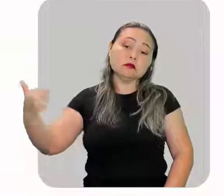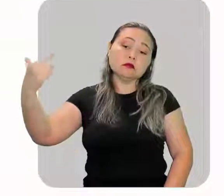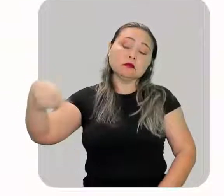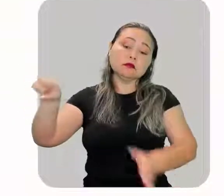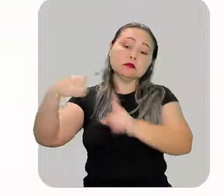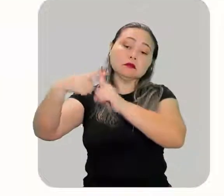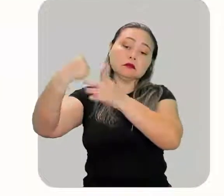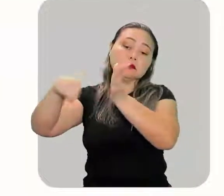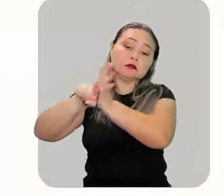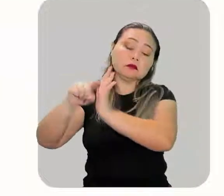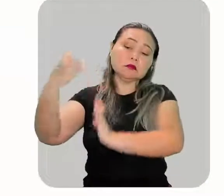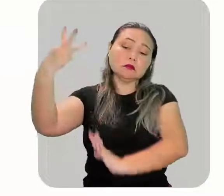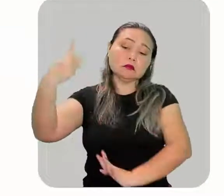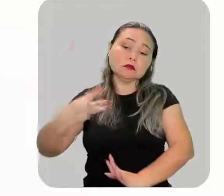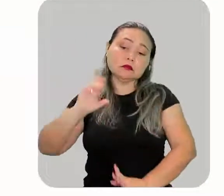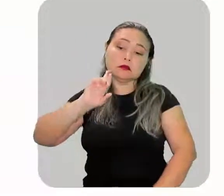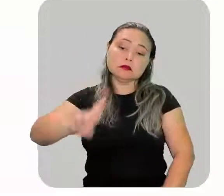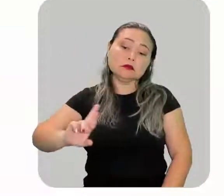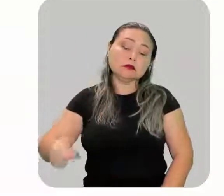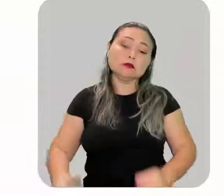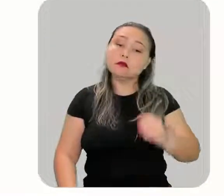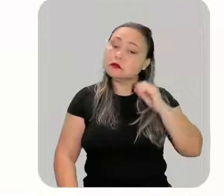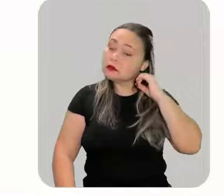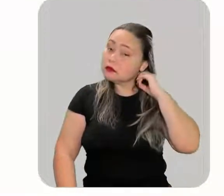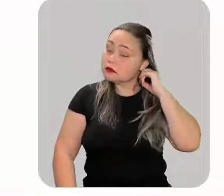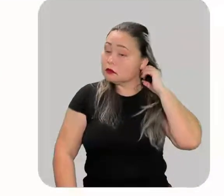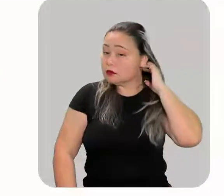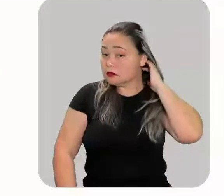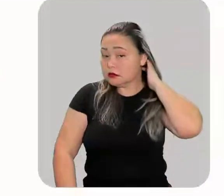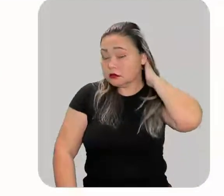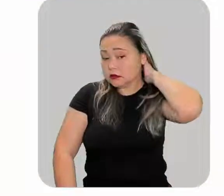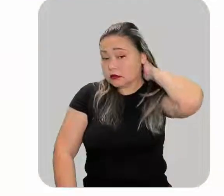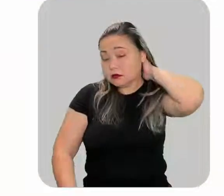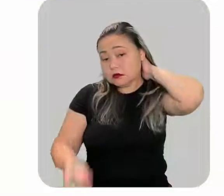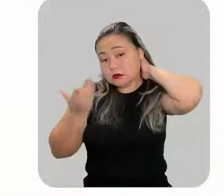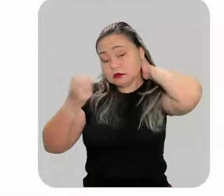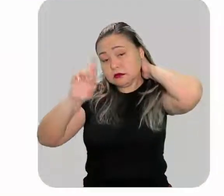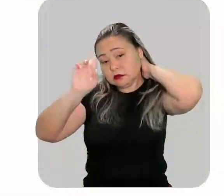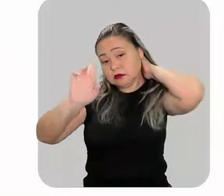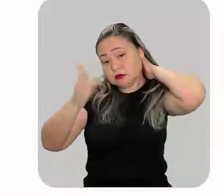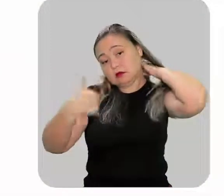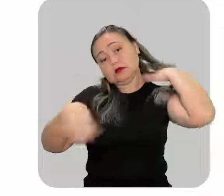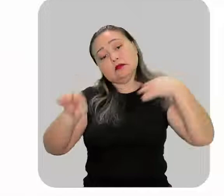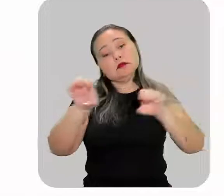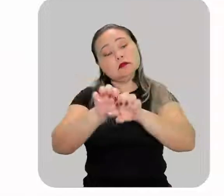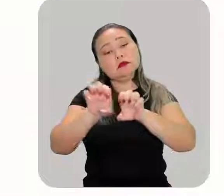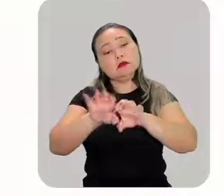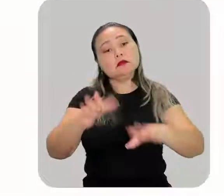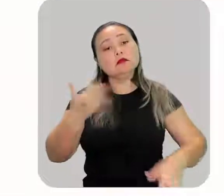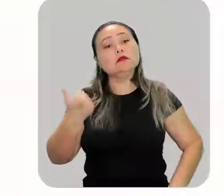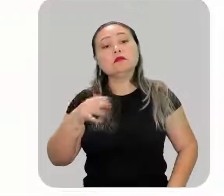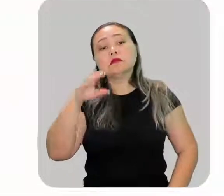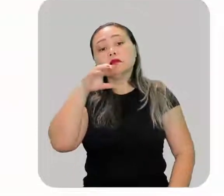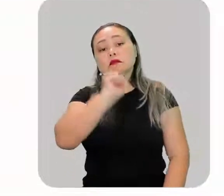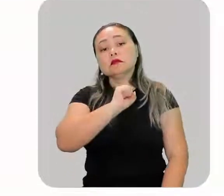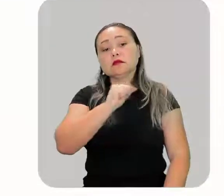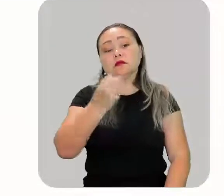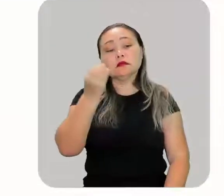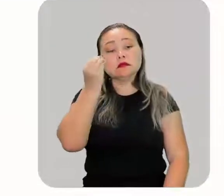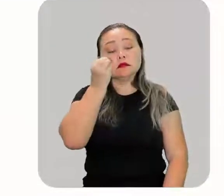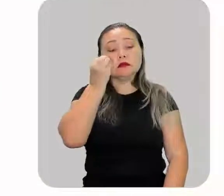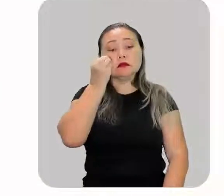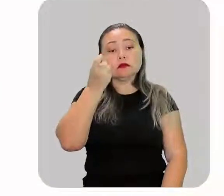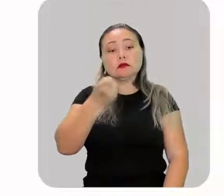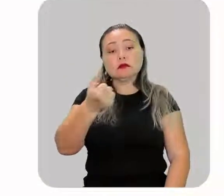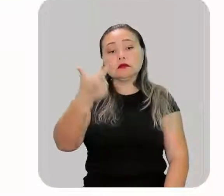menos 3, os dois, é válida a resposta, né? Quem quiser resolver pela equação, vamos lá, rapidinho, só para vocês